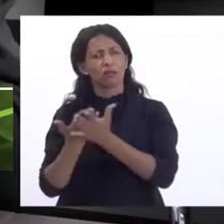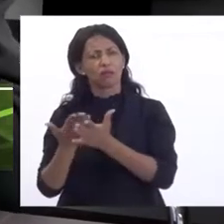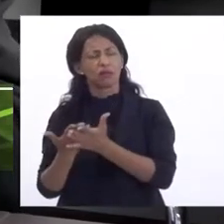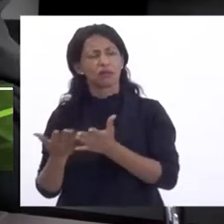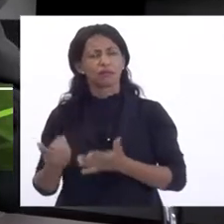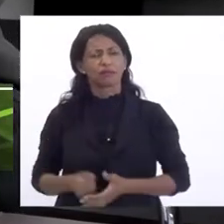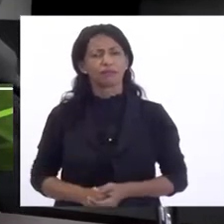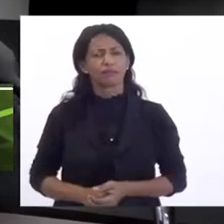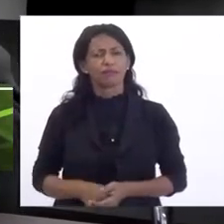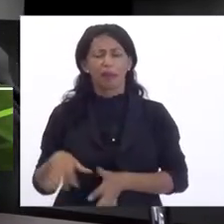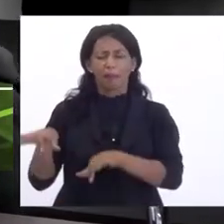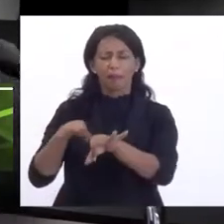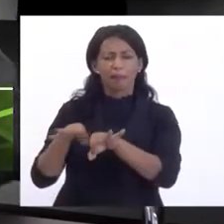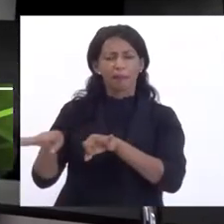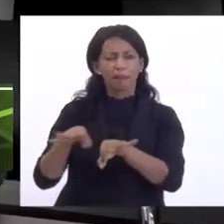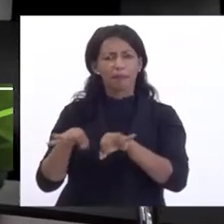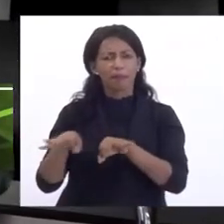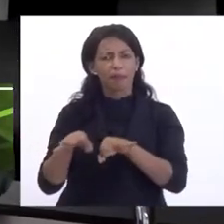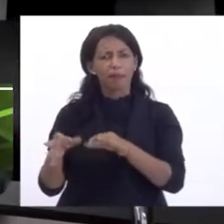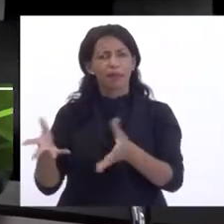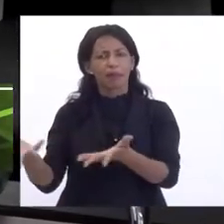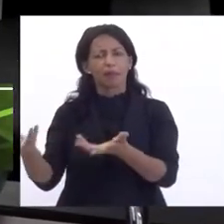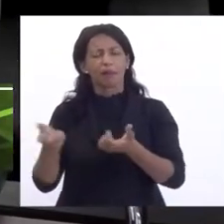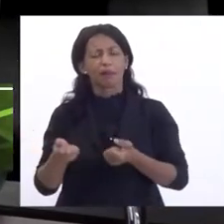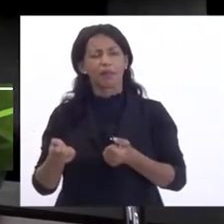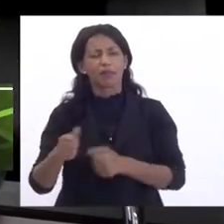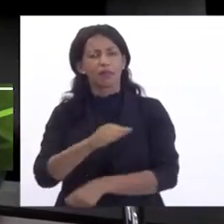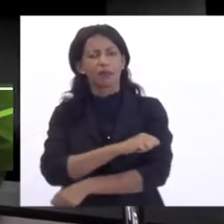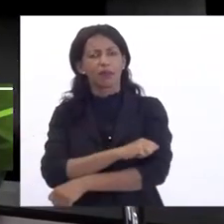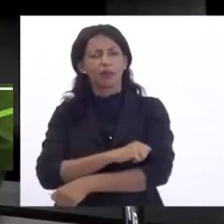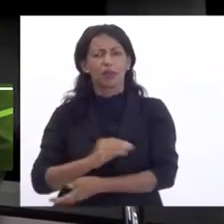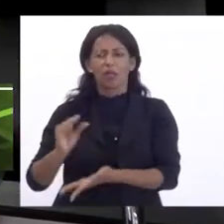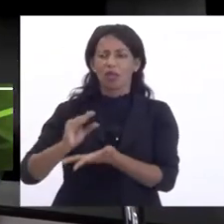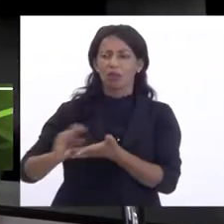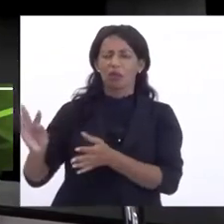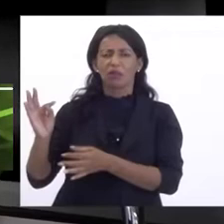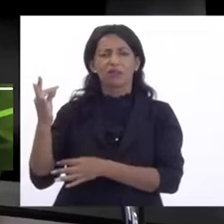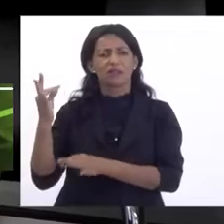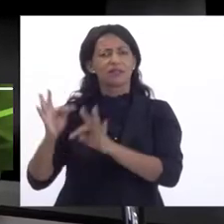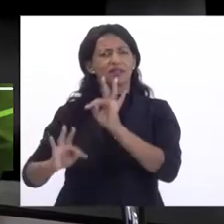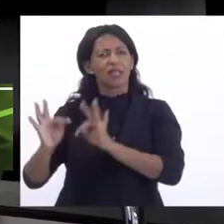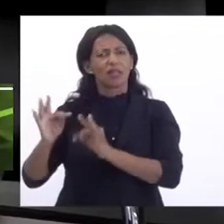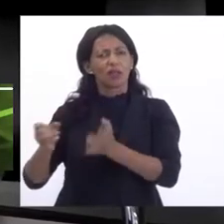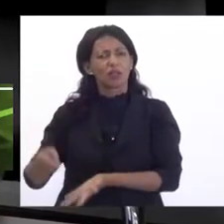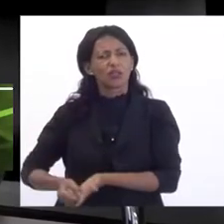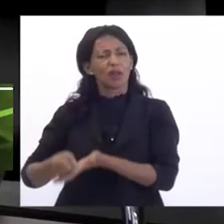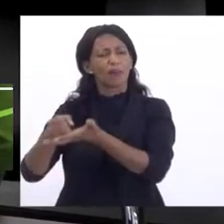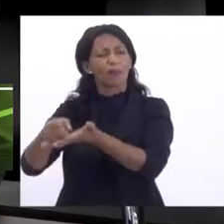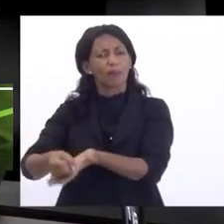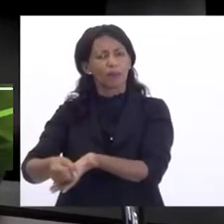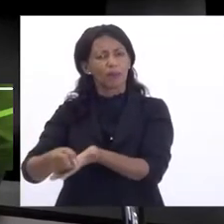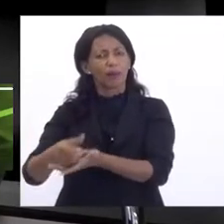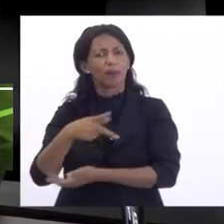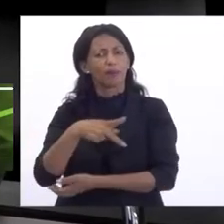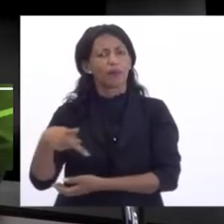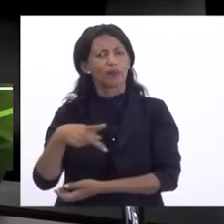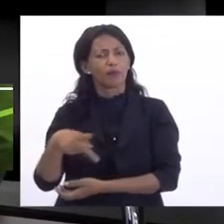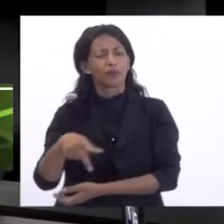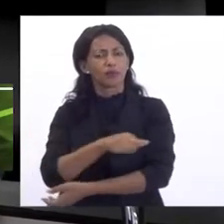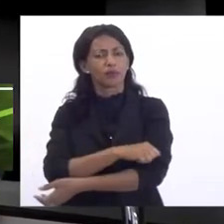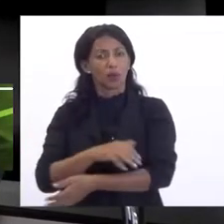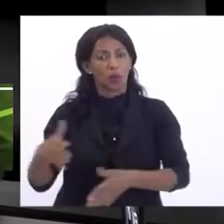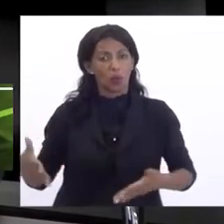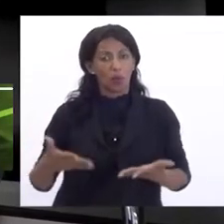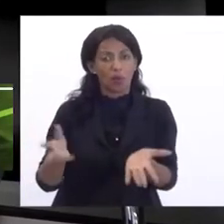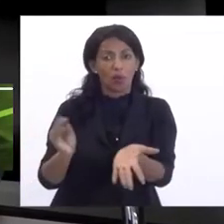para preparar para receber os alunos e gastos com auxílios tecnológicos e equipamento de apoio a professores e alunos. Ou melhor,